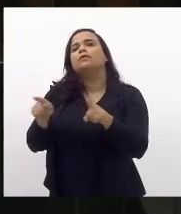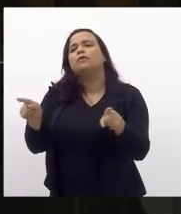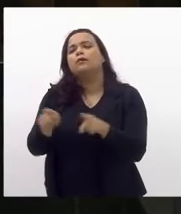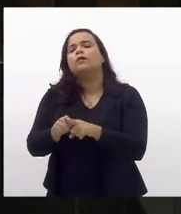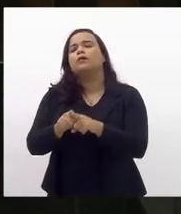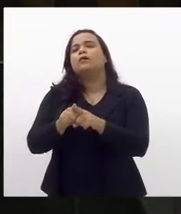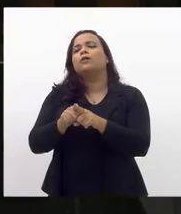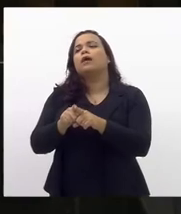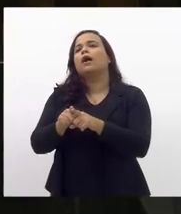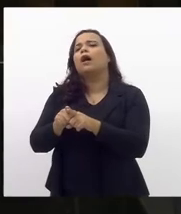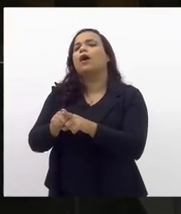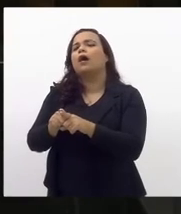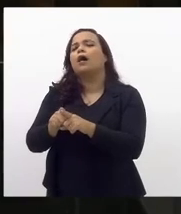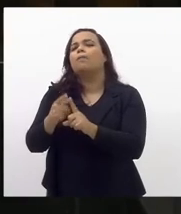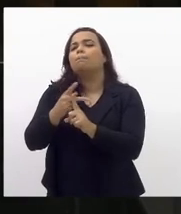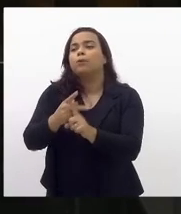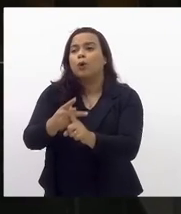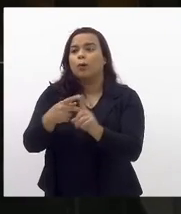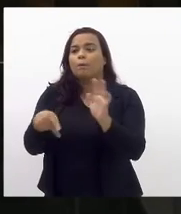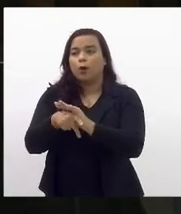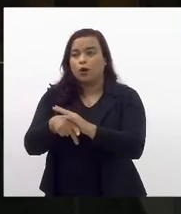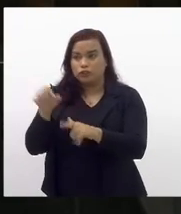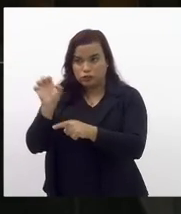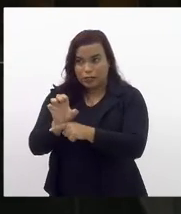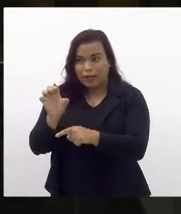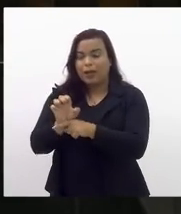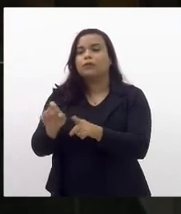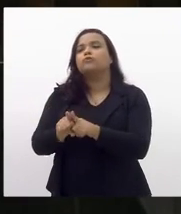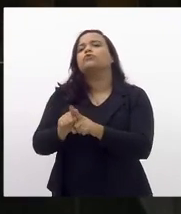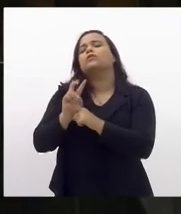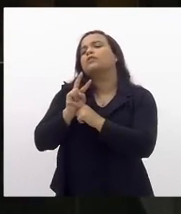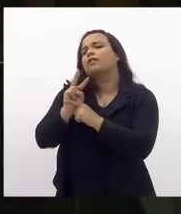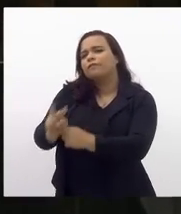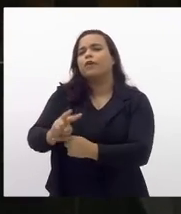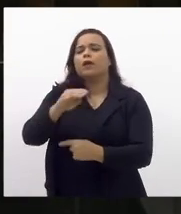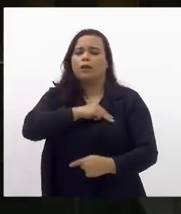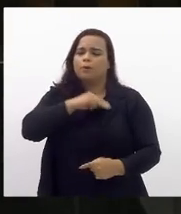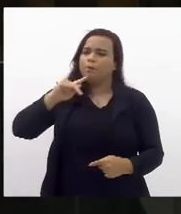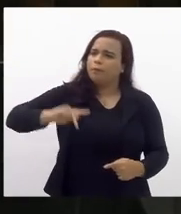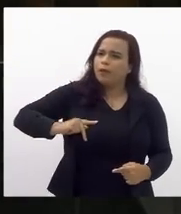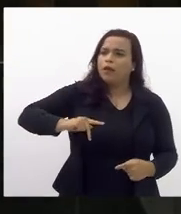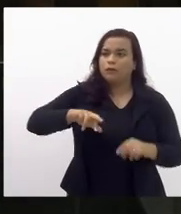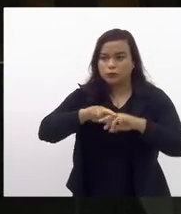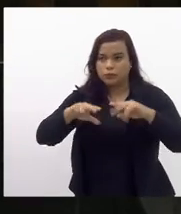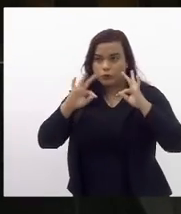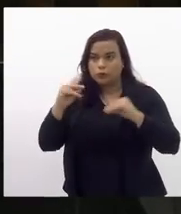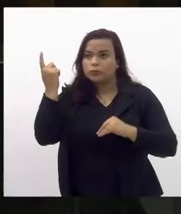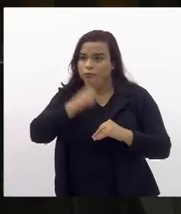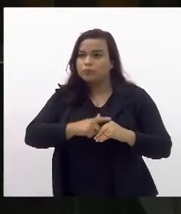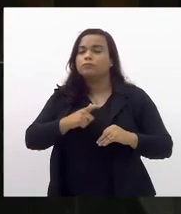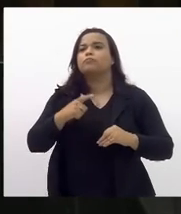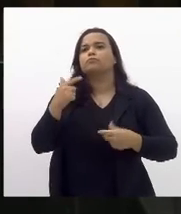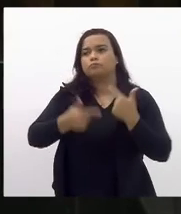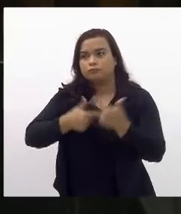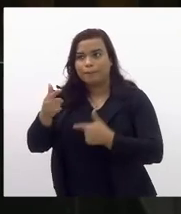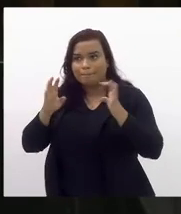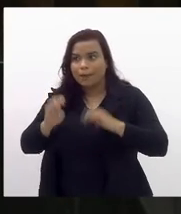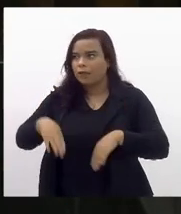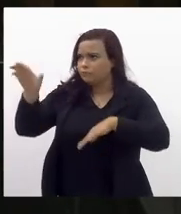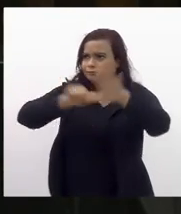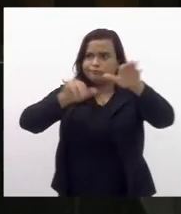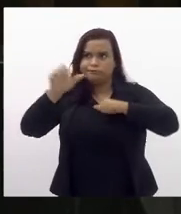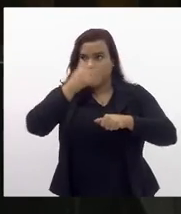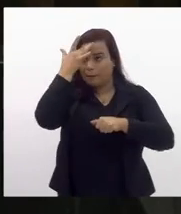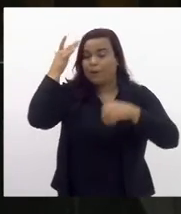Público, com a Defensoria, de modo a garantir o que a gente está conseguindo, que é efetivar aqueles que fizeram concurso e